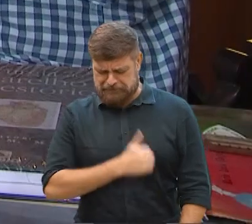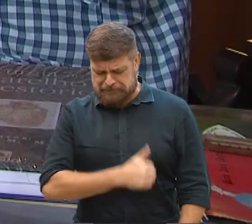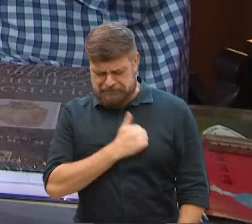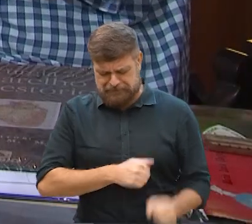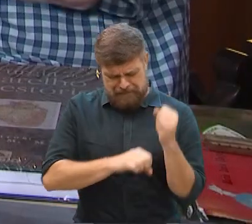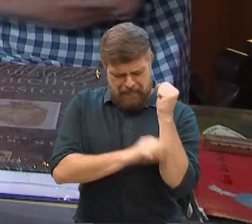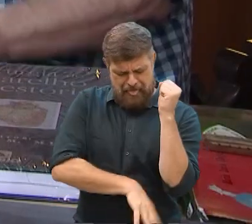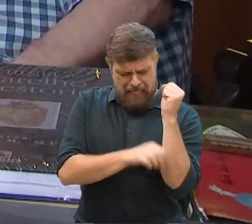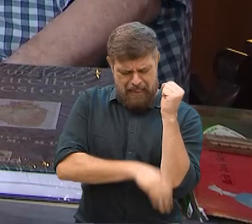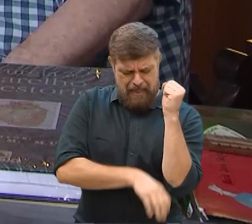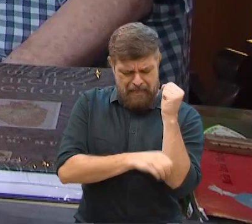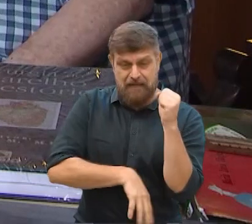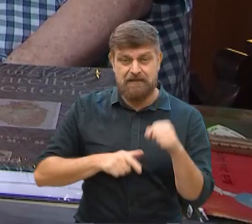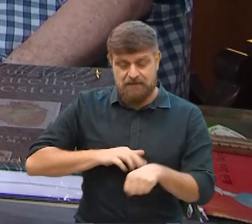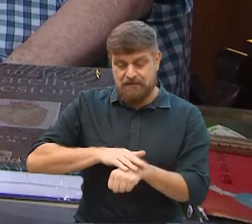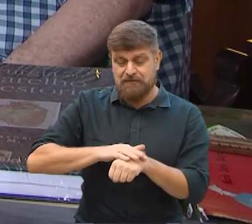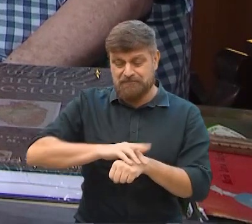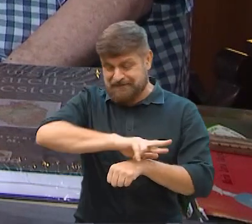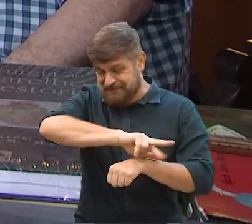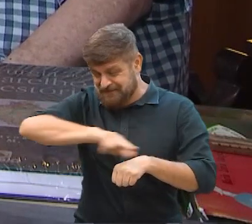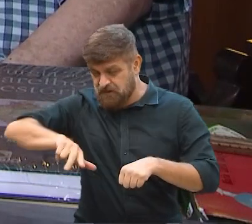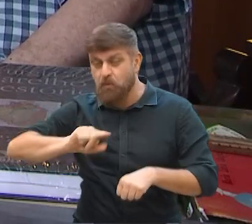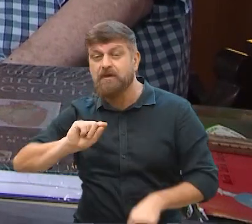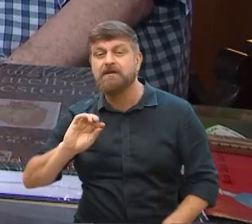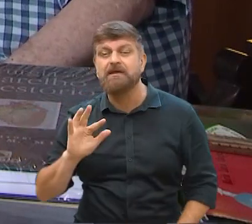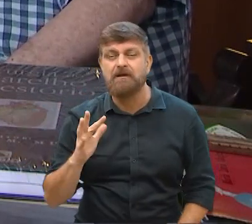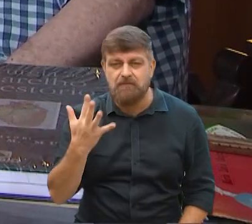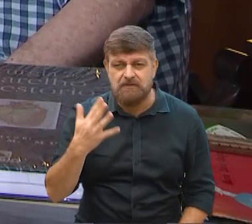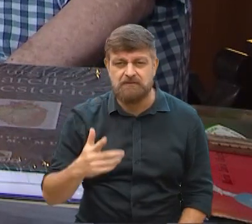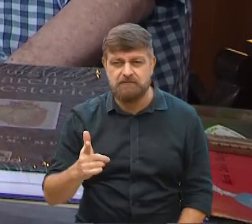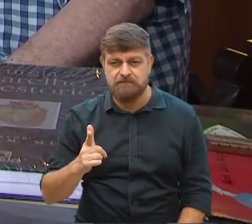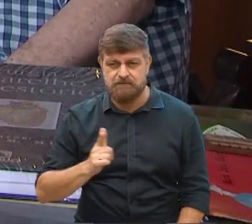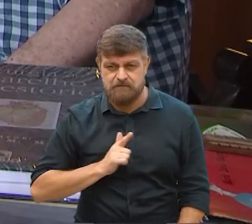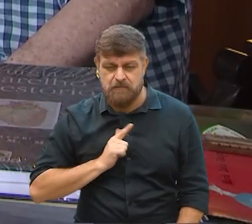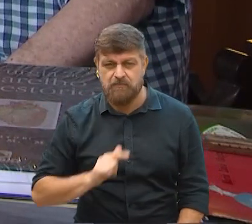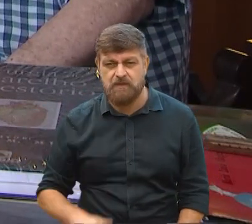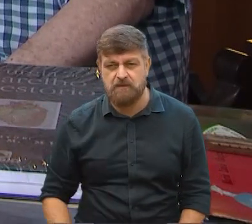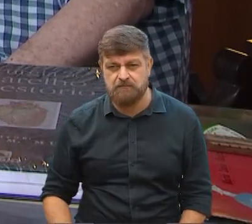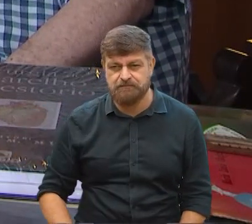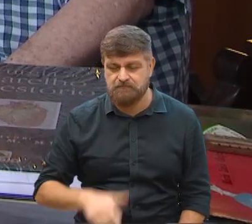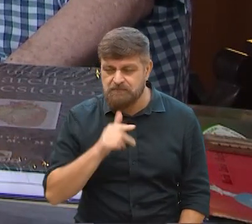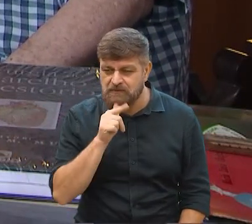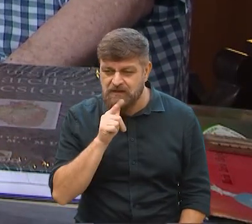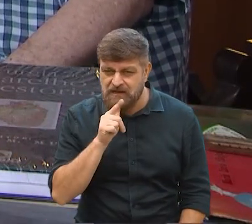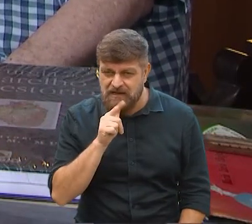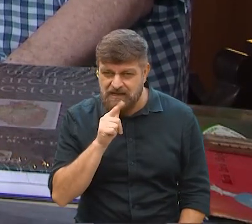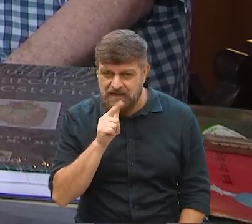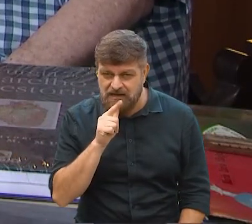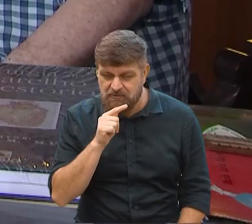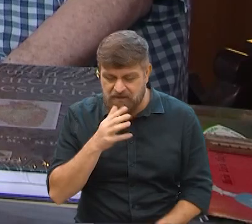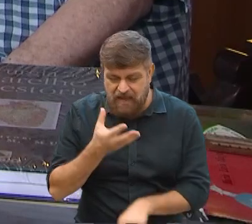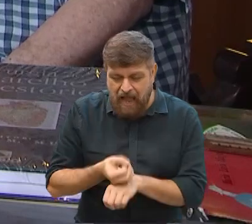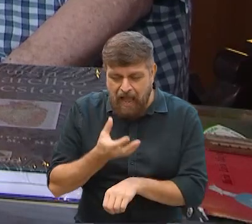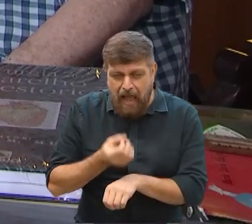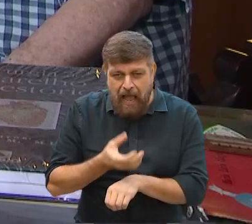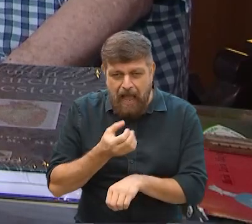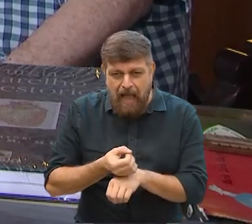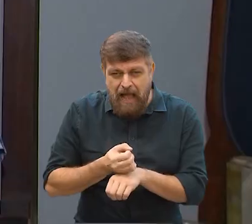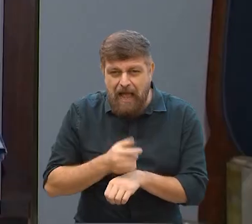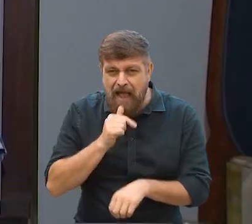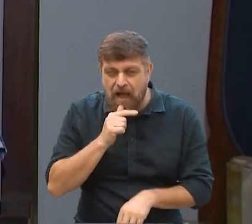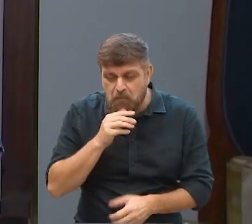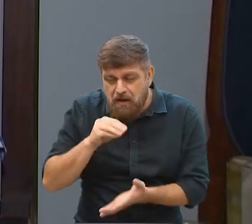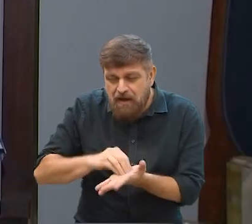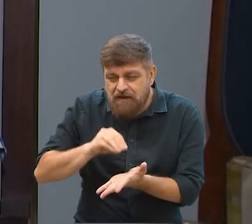outra doença, são muitas na mucosa do intestino, que faz com que o intestino grosso absorva menos água,